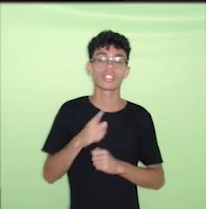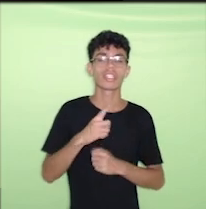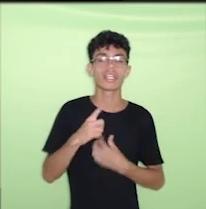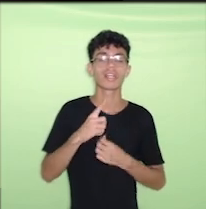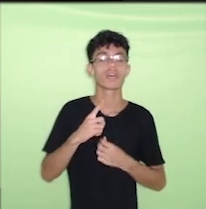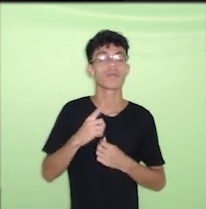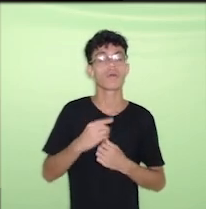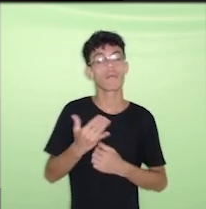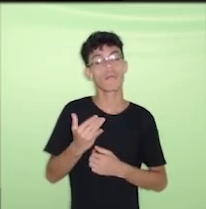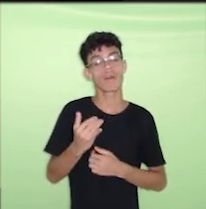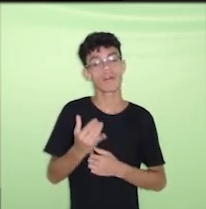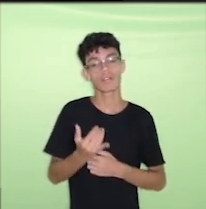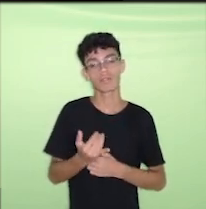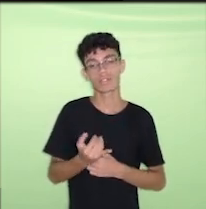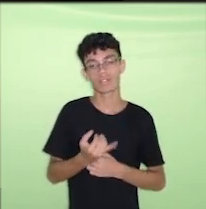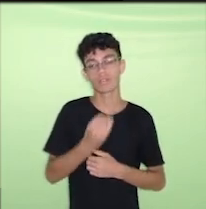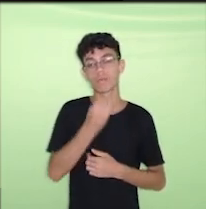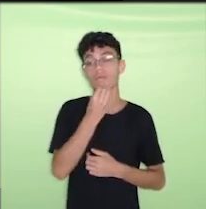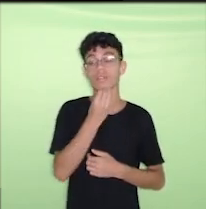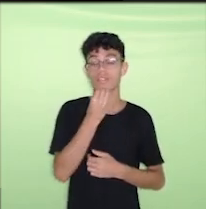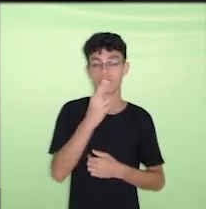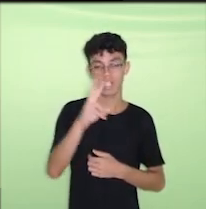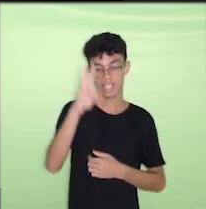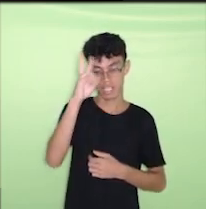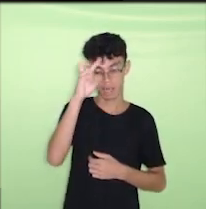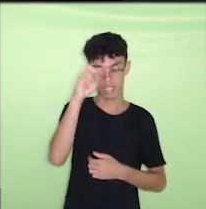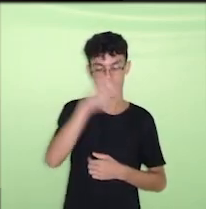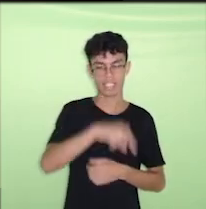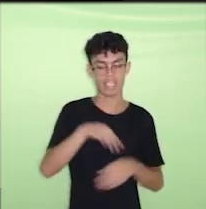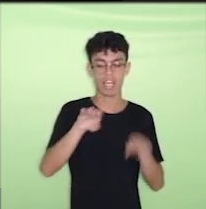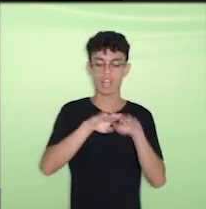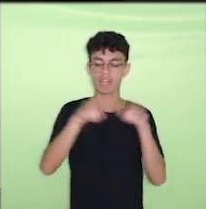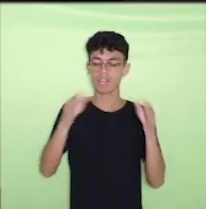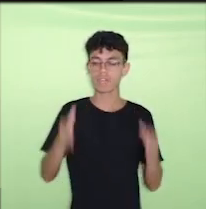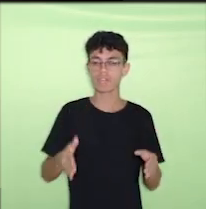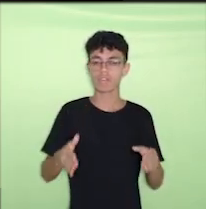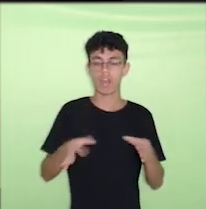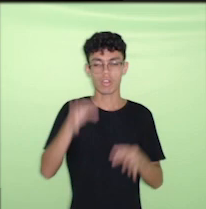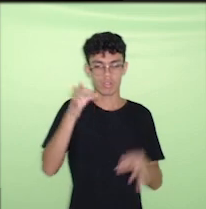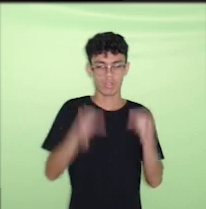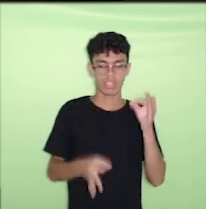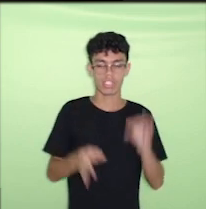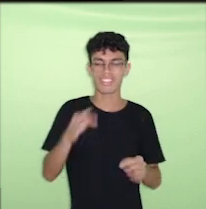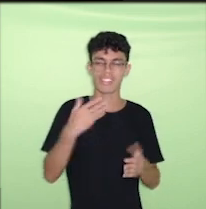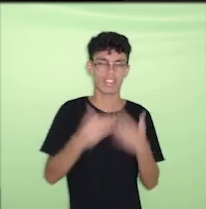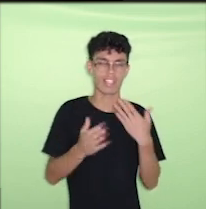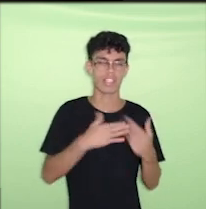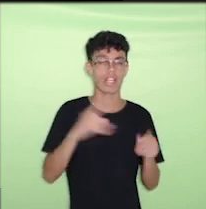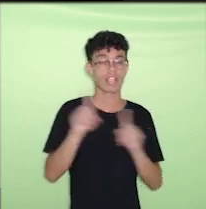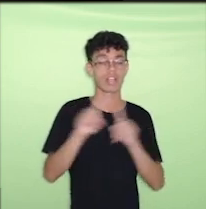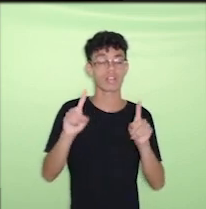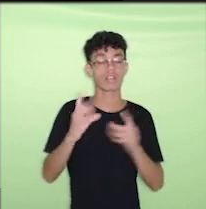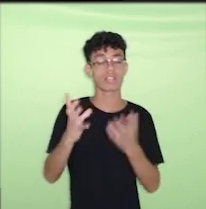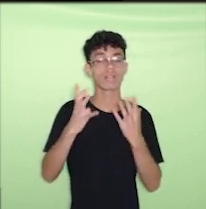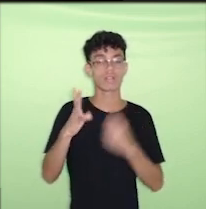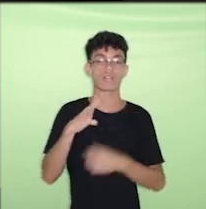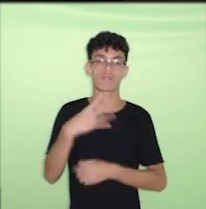aspecto. Lembre-se, minha filha, aqui não é um tribunal qualquer. Queremos a sua